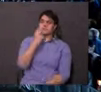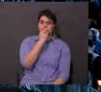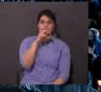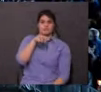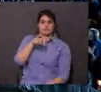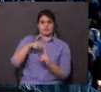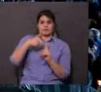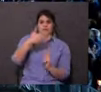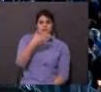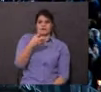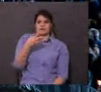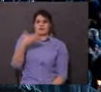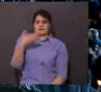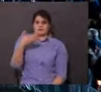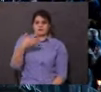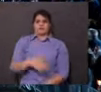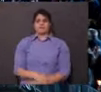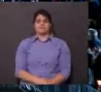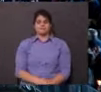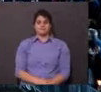de 1917.